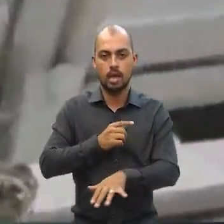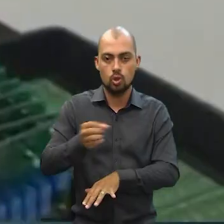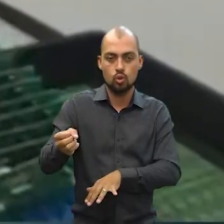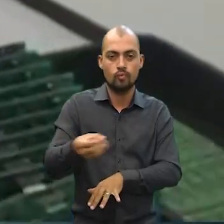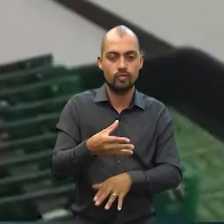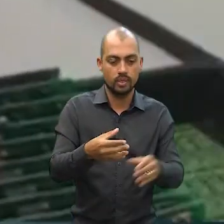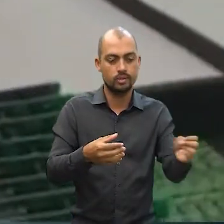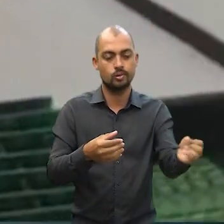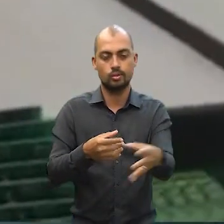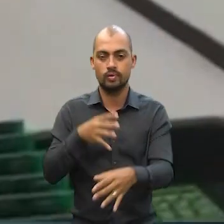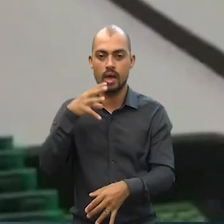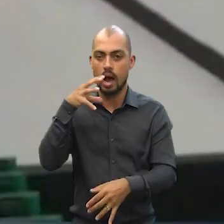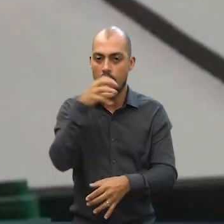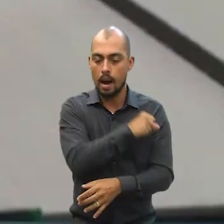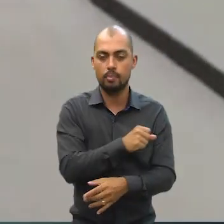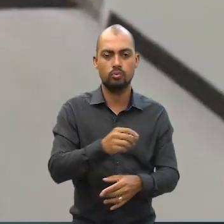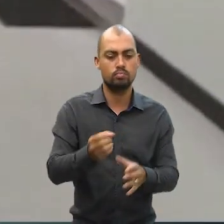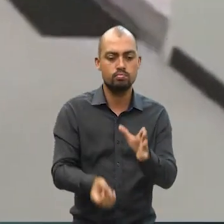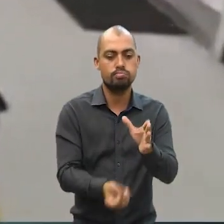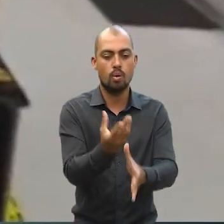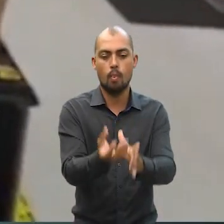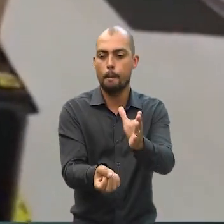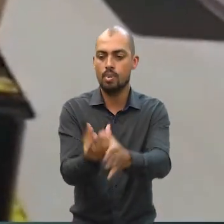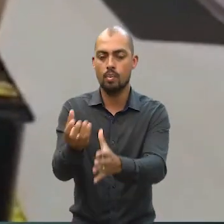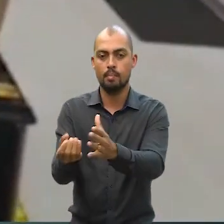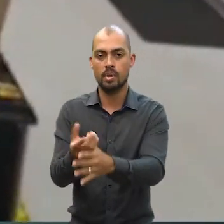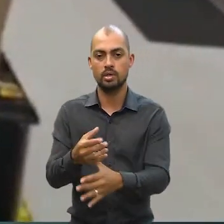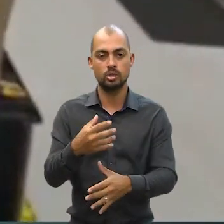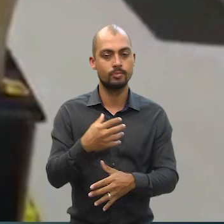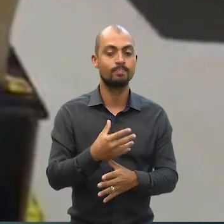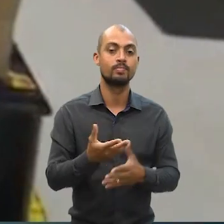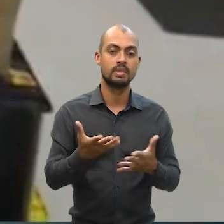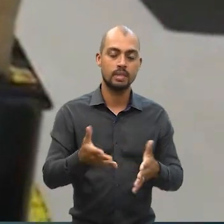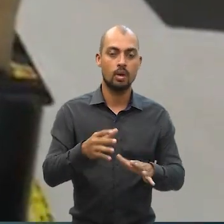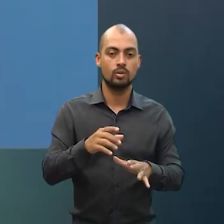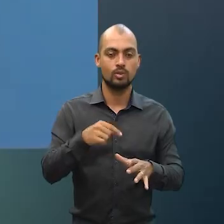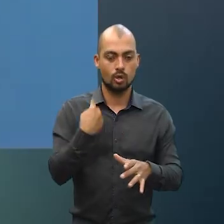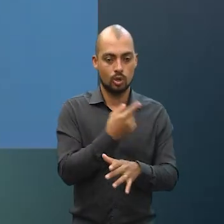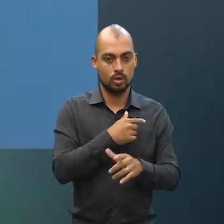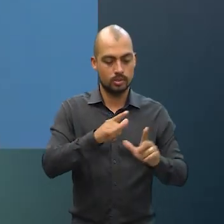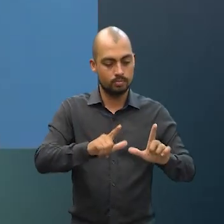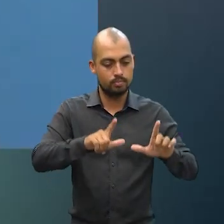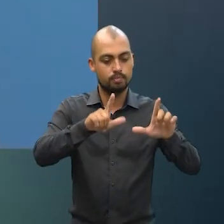coisa acontecendo muito rapidamente. Nós estamos num ritmo de startup aqui há muito tempo.